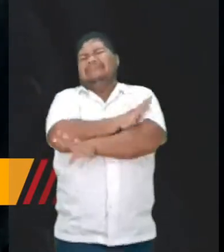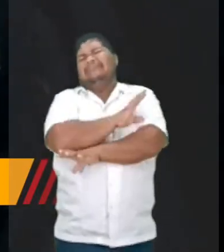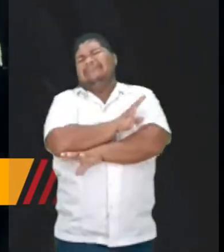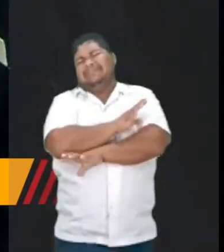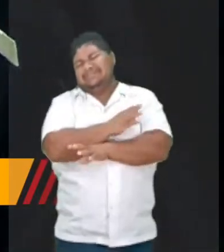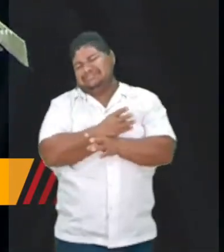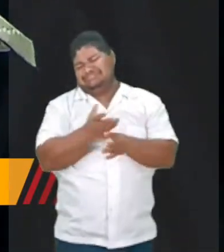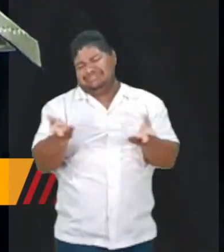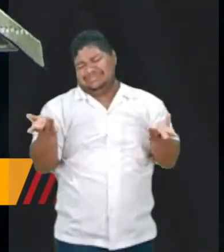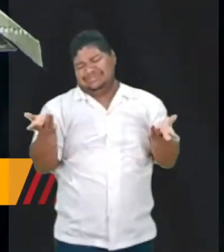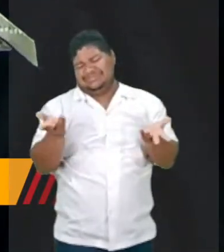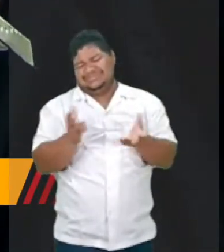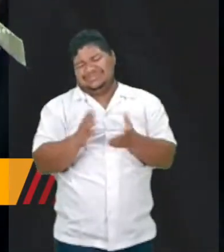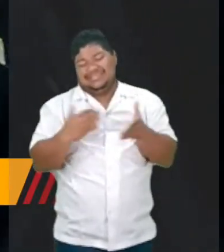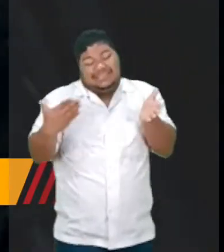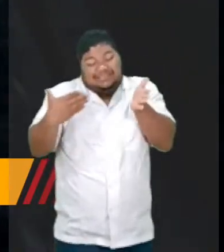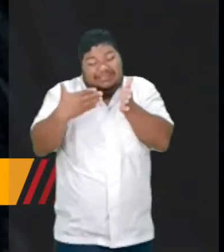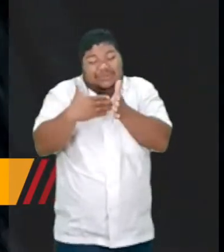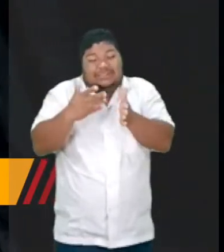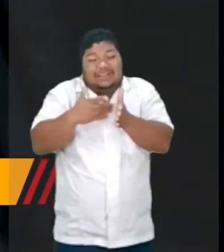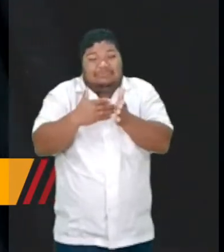Isso é nossa limitação humana.